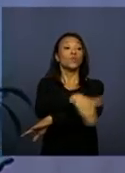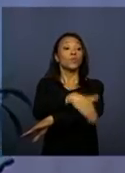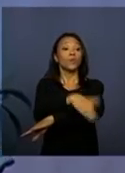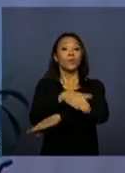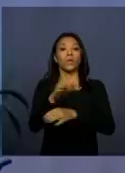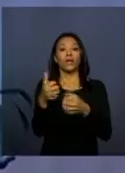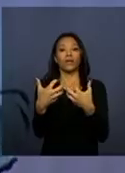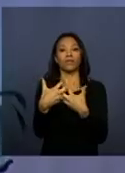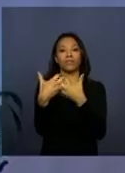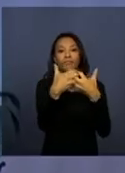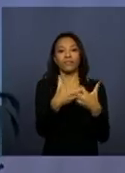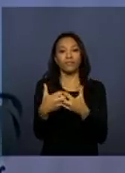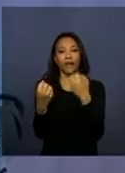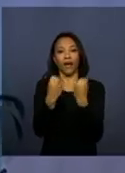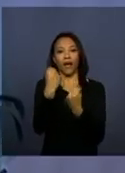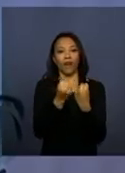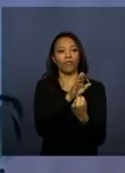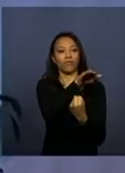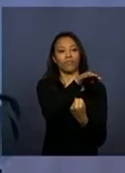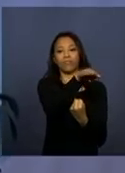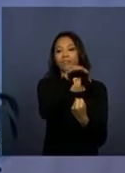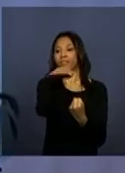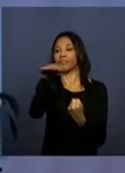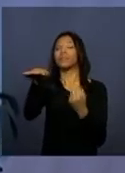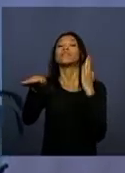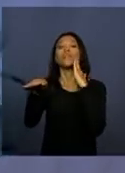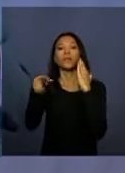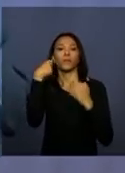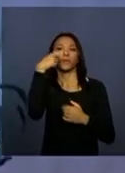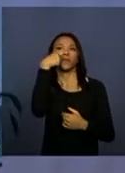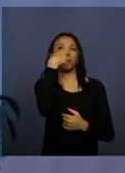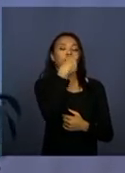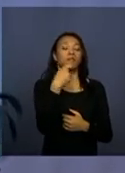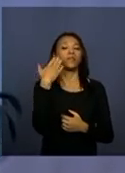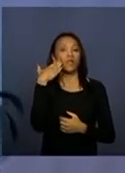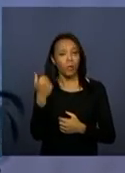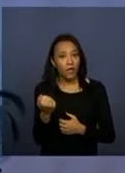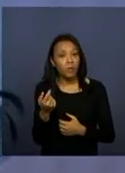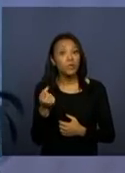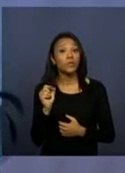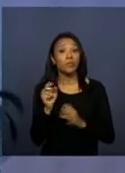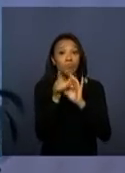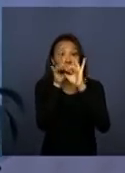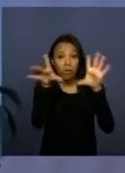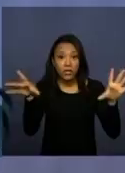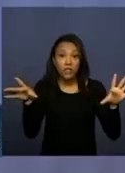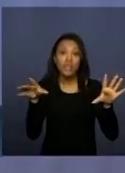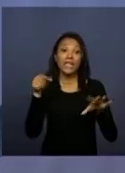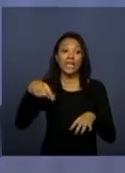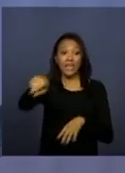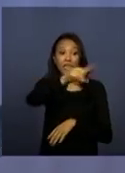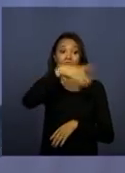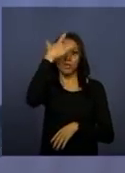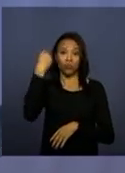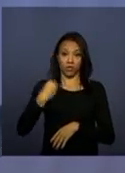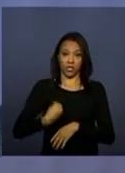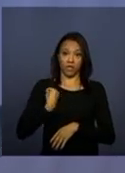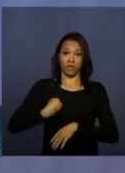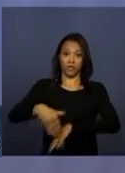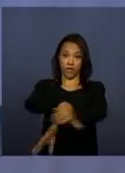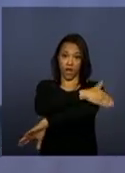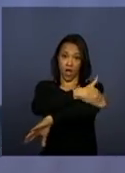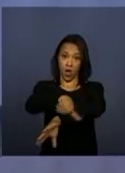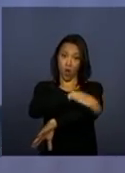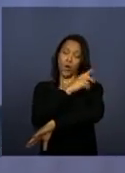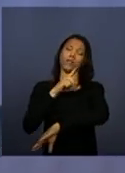os consultórios de rua e as suas equipes permitem que essas populações tenham